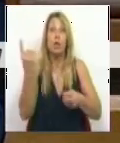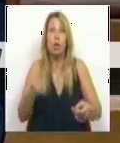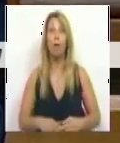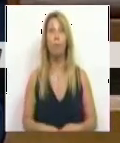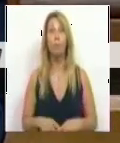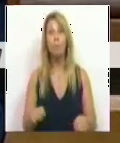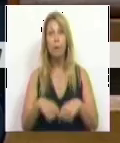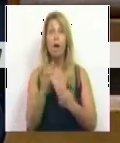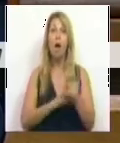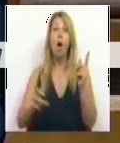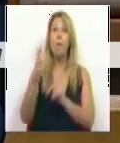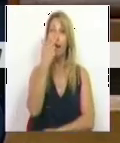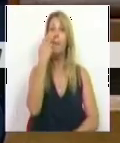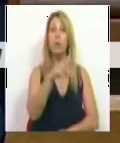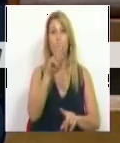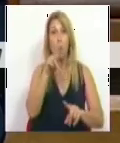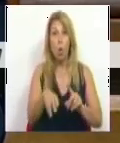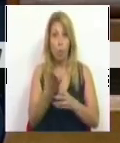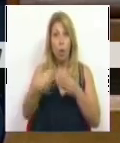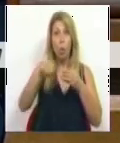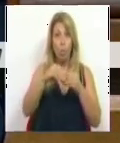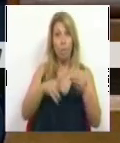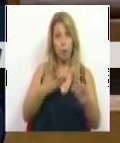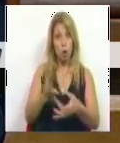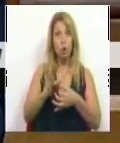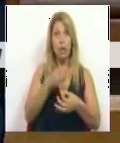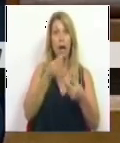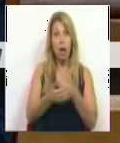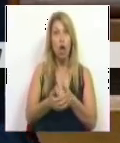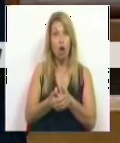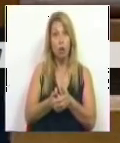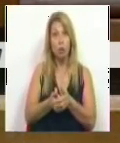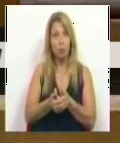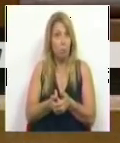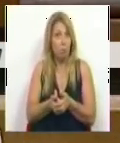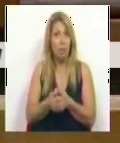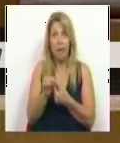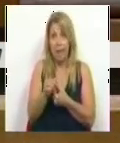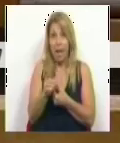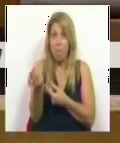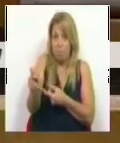que aumentou pensões cortando no complemento solidário para idosos, nada é estranho.